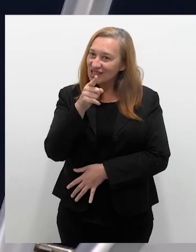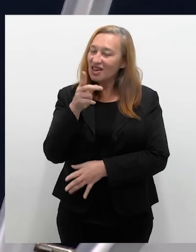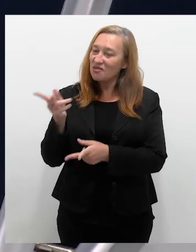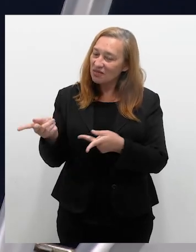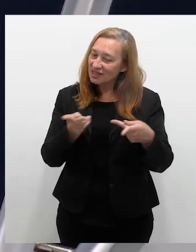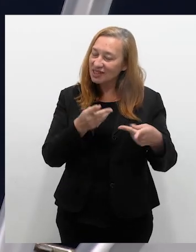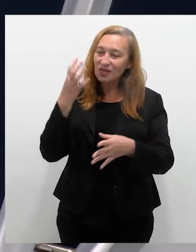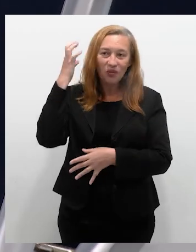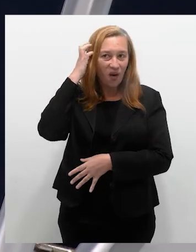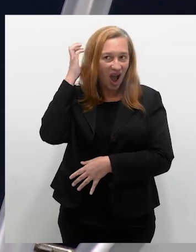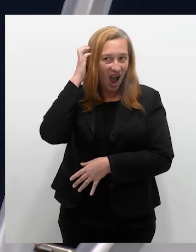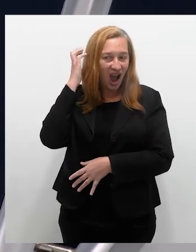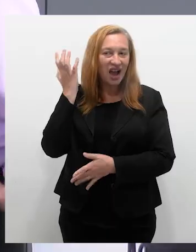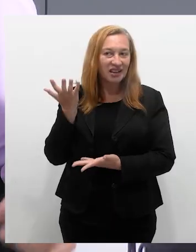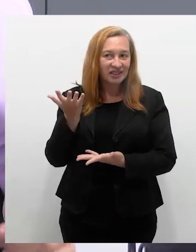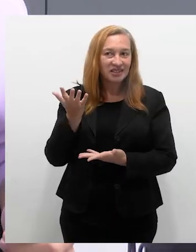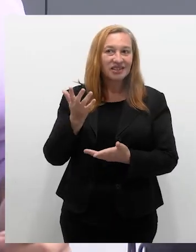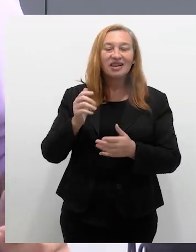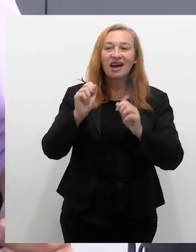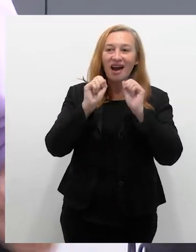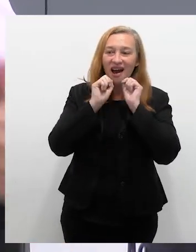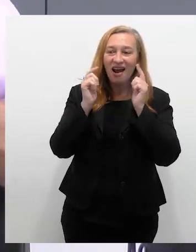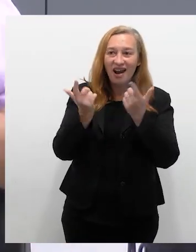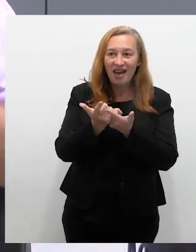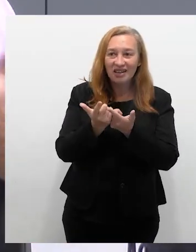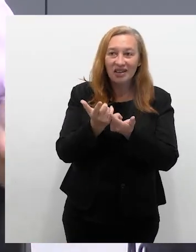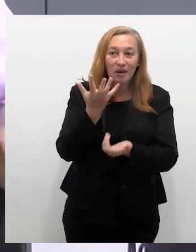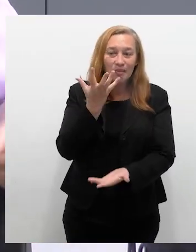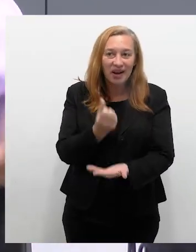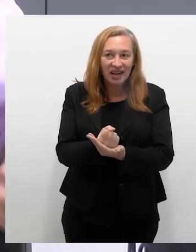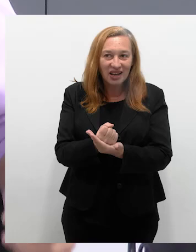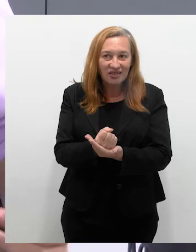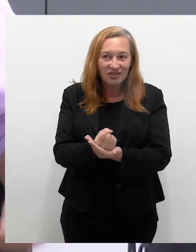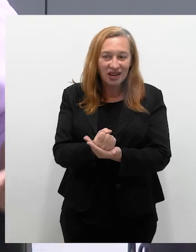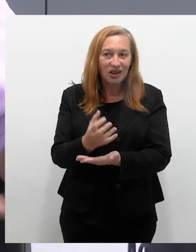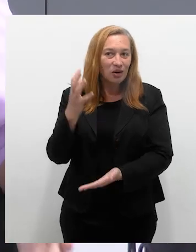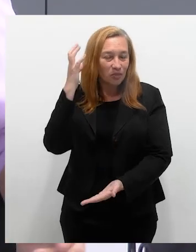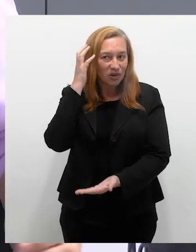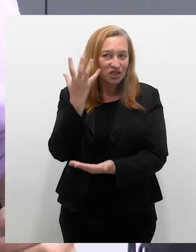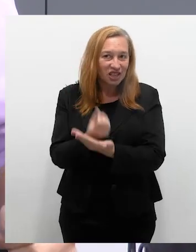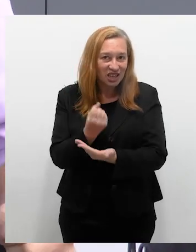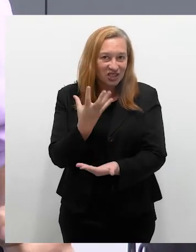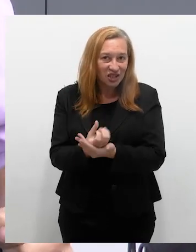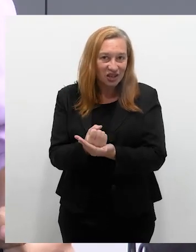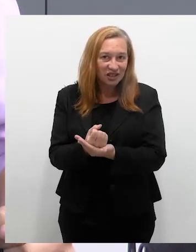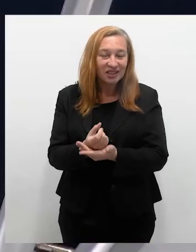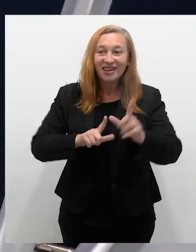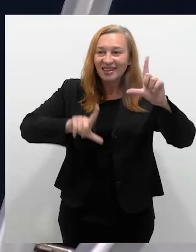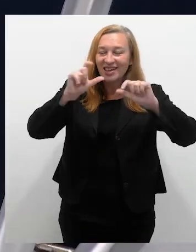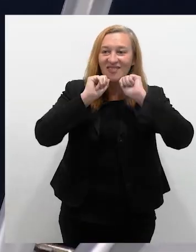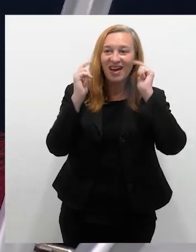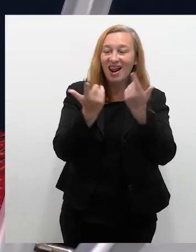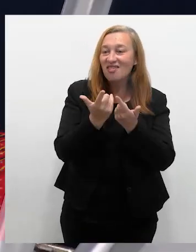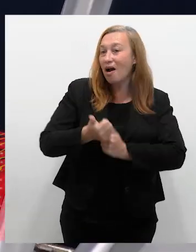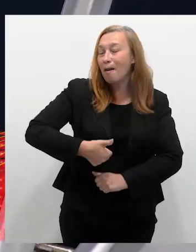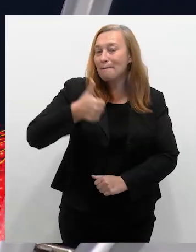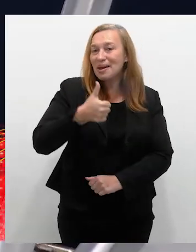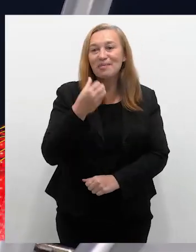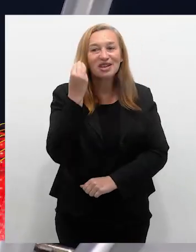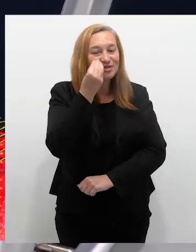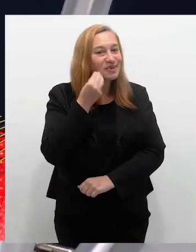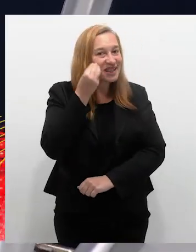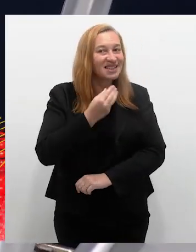passagem pelo rádio, estúdio da Rádio Alerj, para gravar o podcast da TV Alerj, Que né? delícia, olha, foi a minha